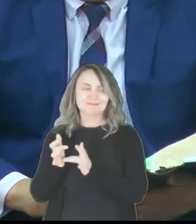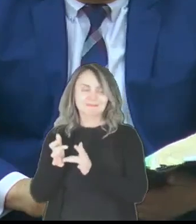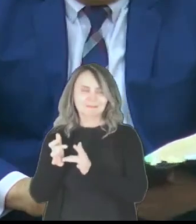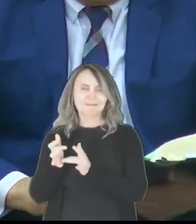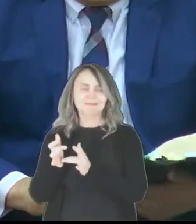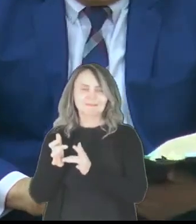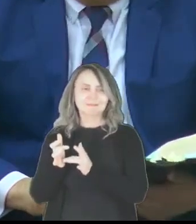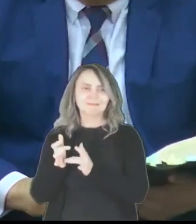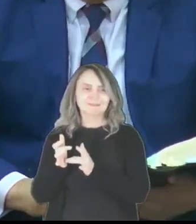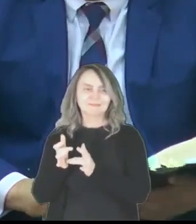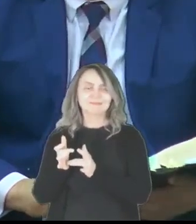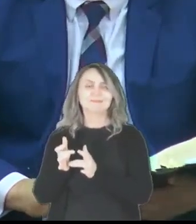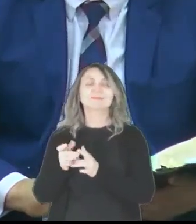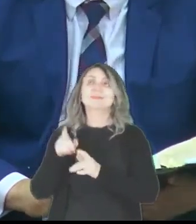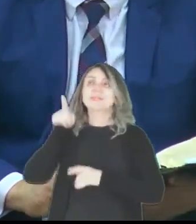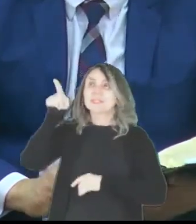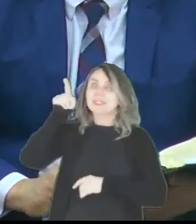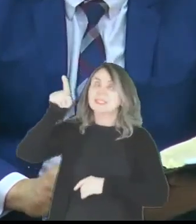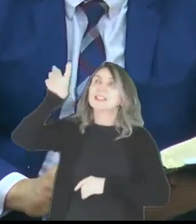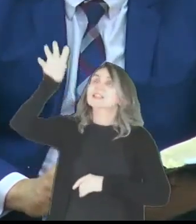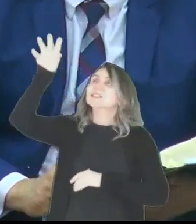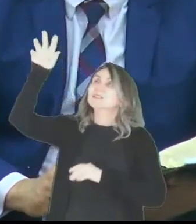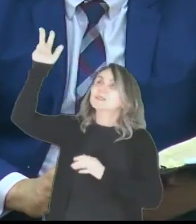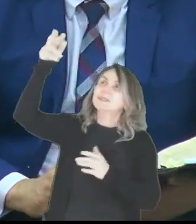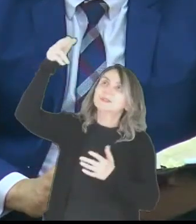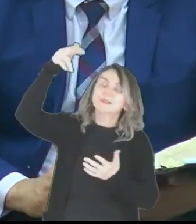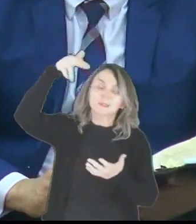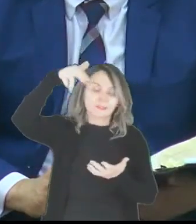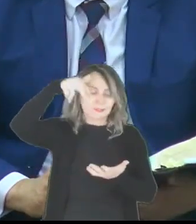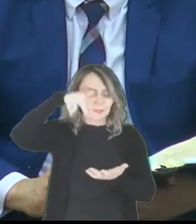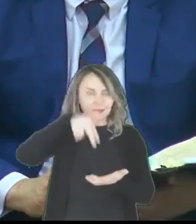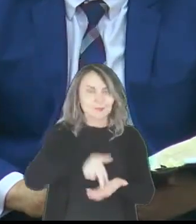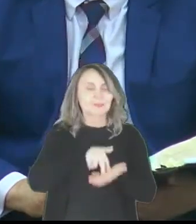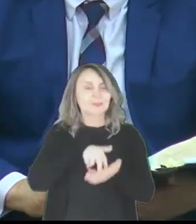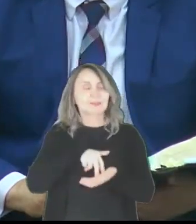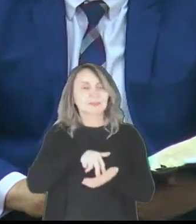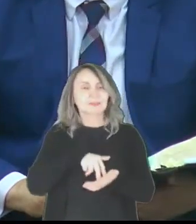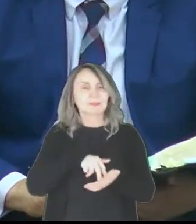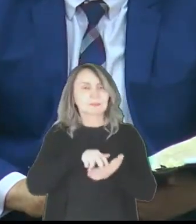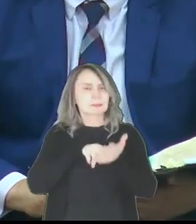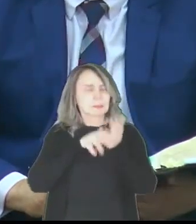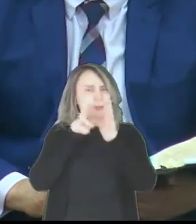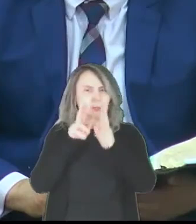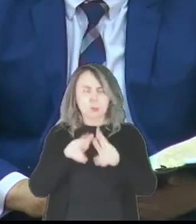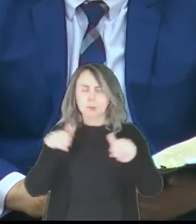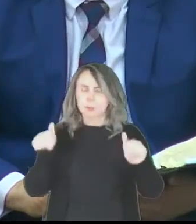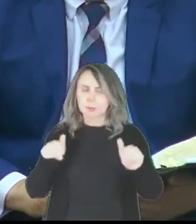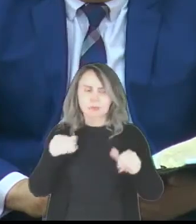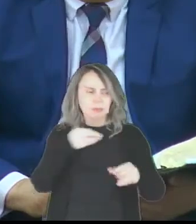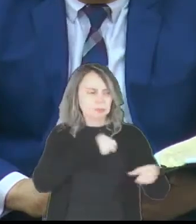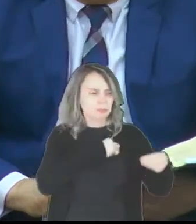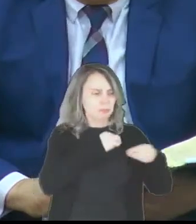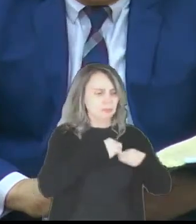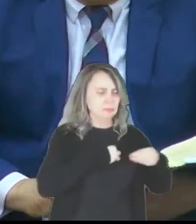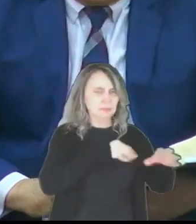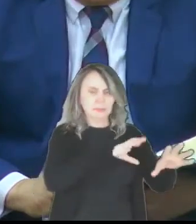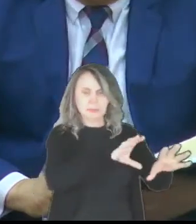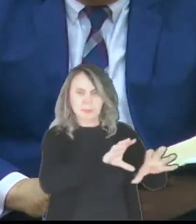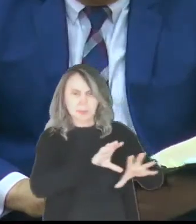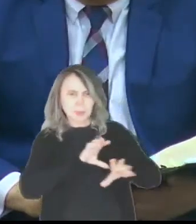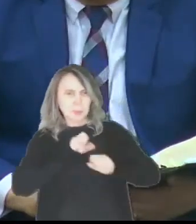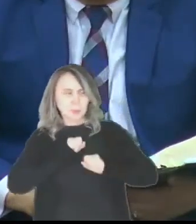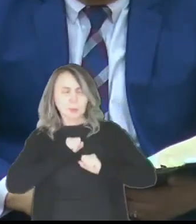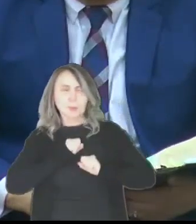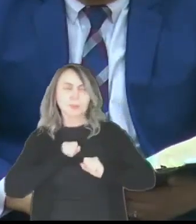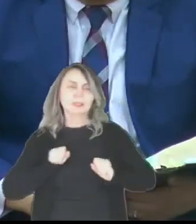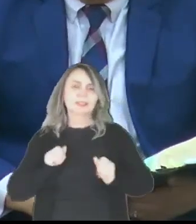Cristo, porque Cristo veio a este mundo e nunca se contaminou com o pecado. Louvado seja o